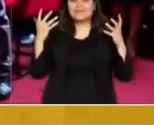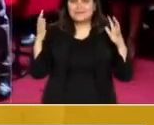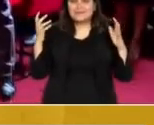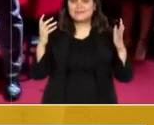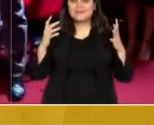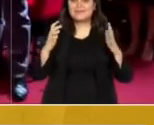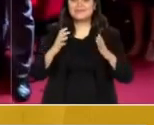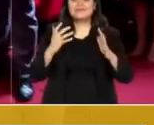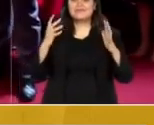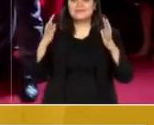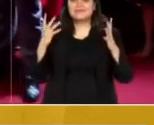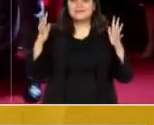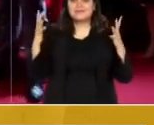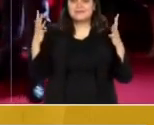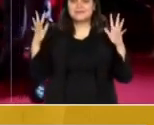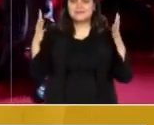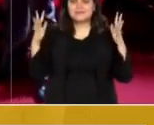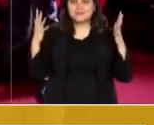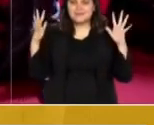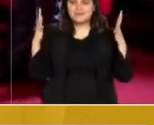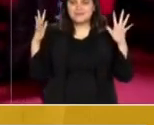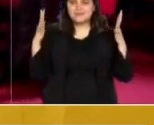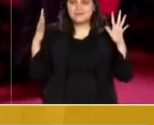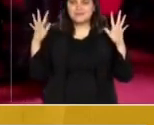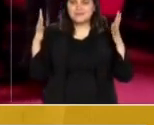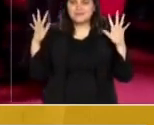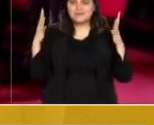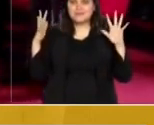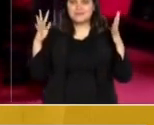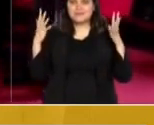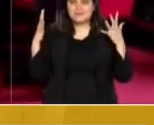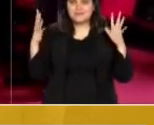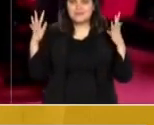sabe escrever, escreve muito mal como fala.